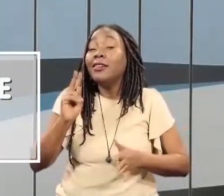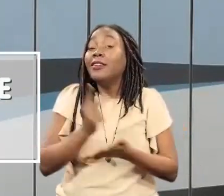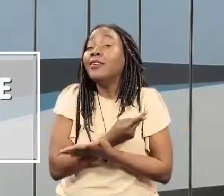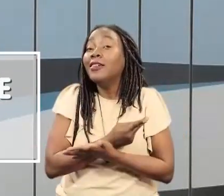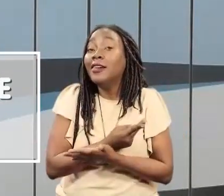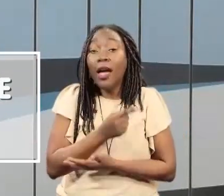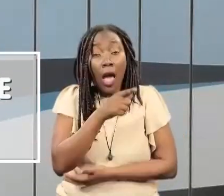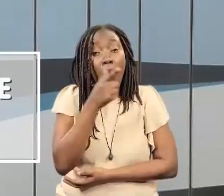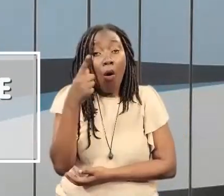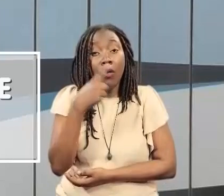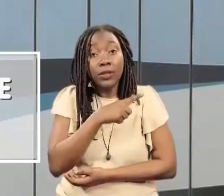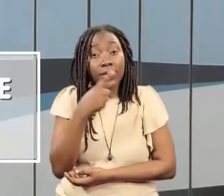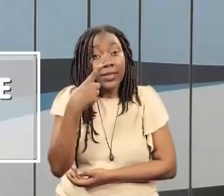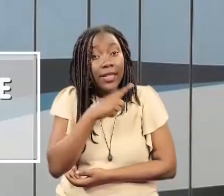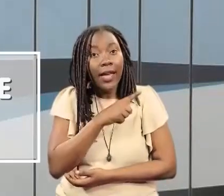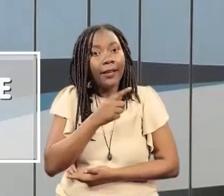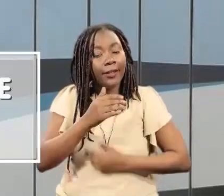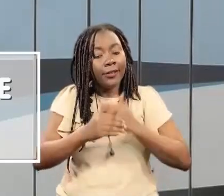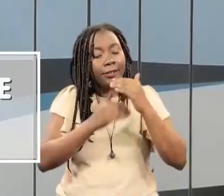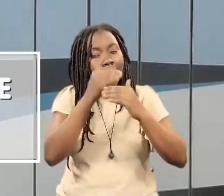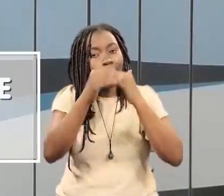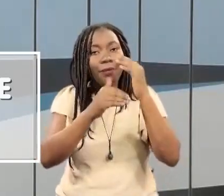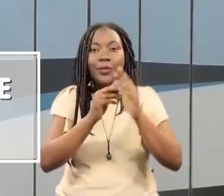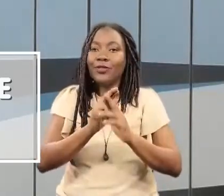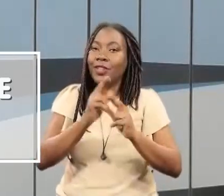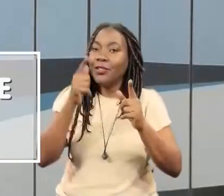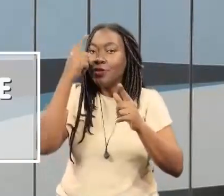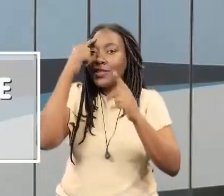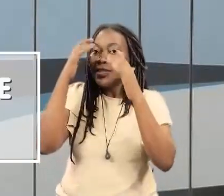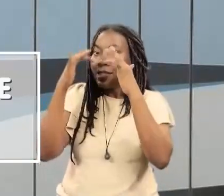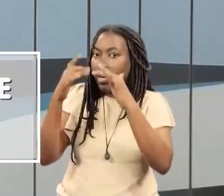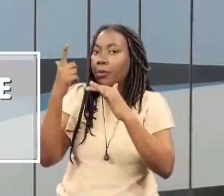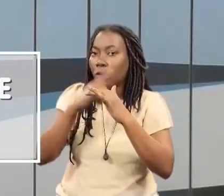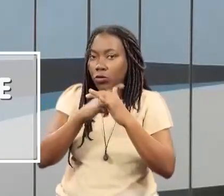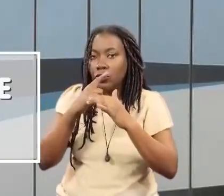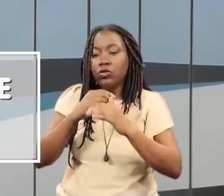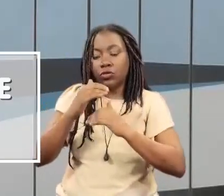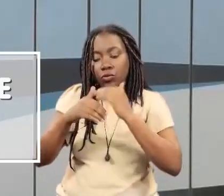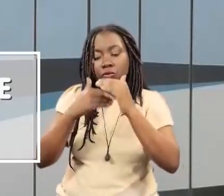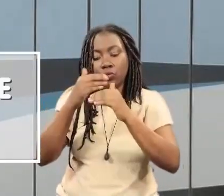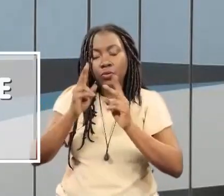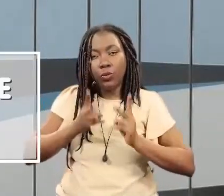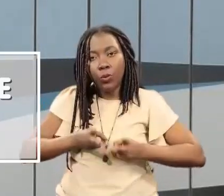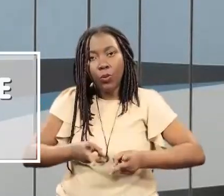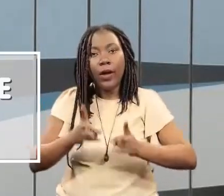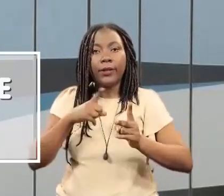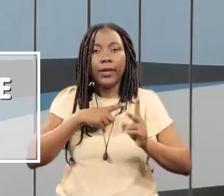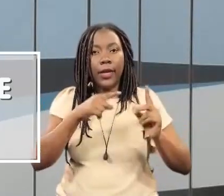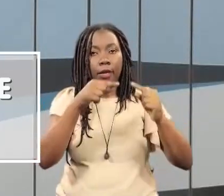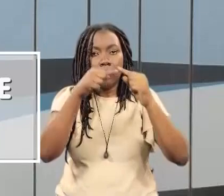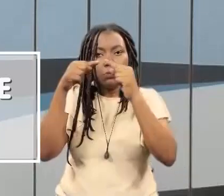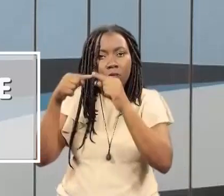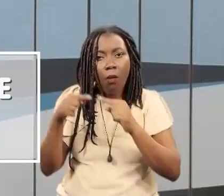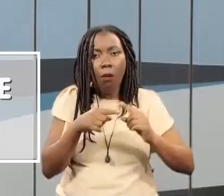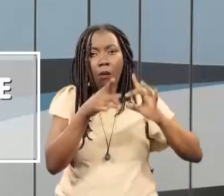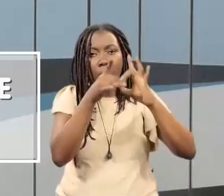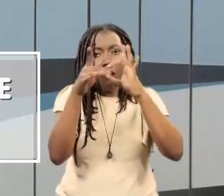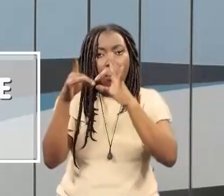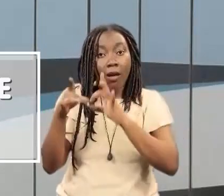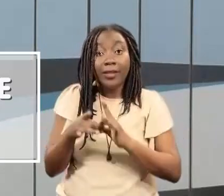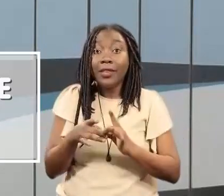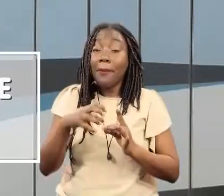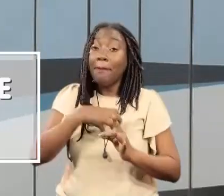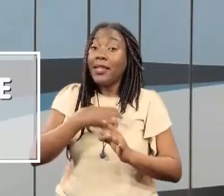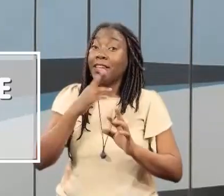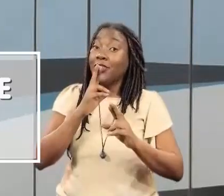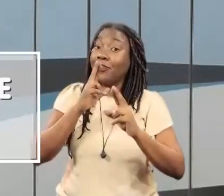que ele consegue ainda estar em desenvolvimento. Diferente, o cérebro continua se desenvolvendo, ali a gente tem, as conexões continuam acontecendo de maneira